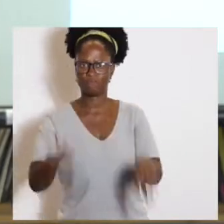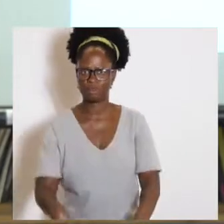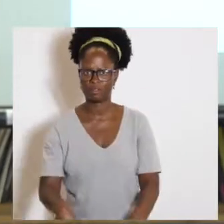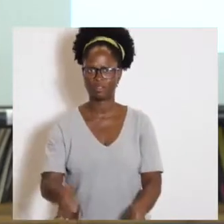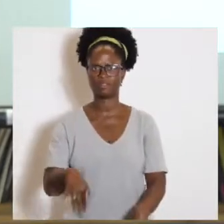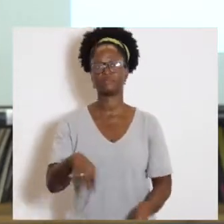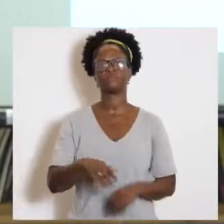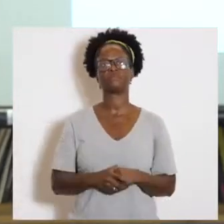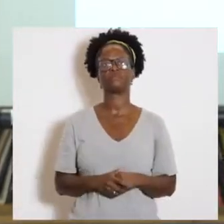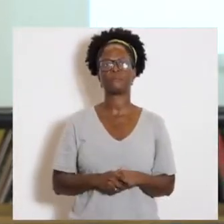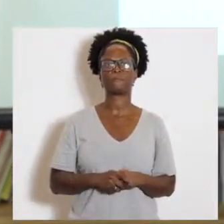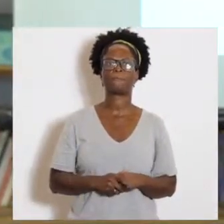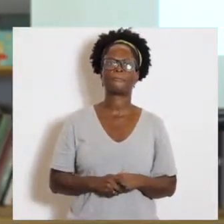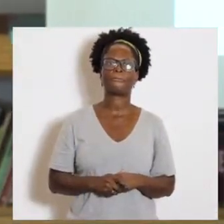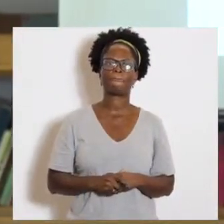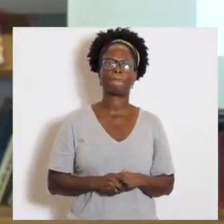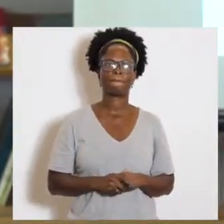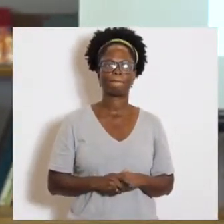max